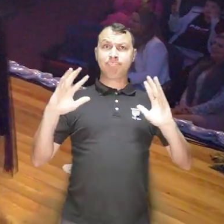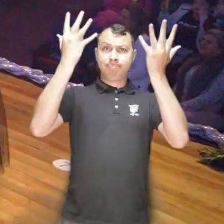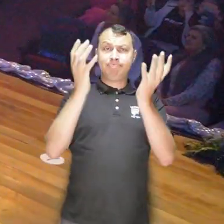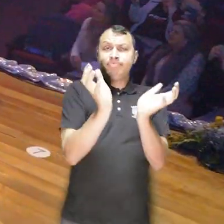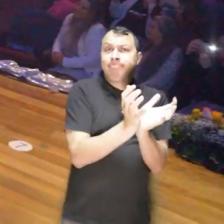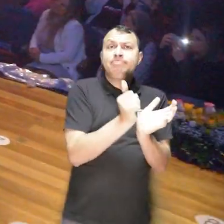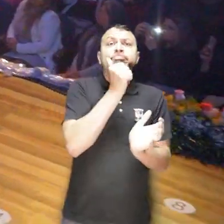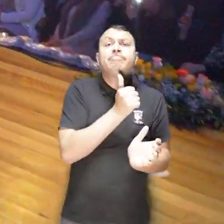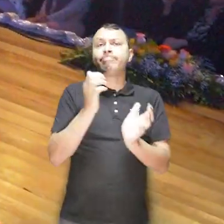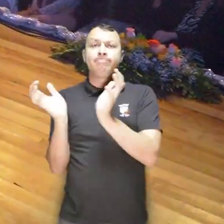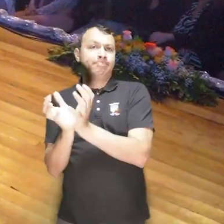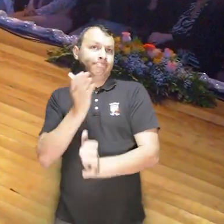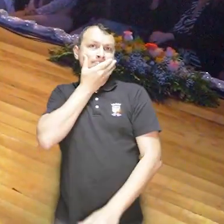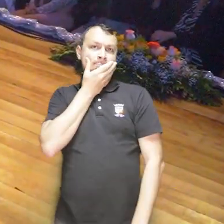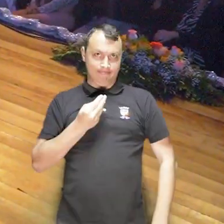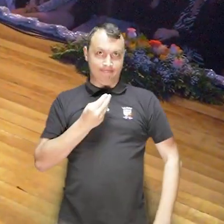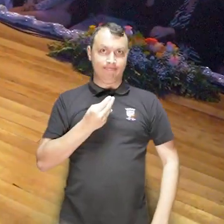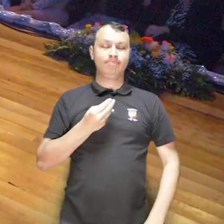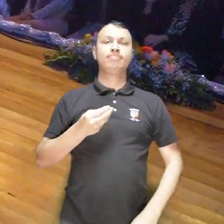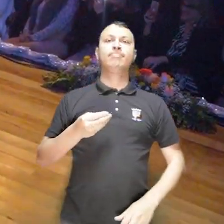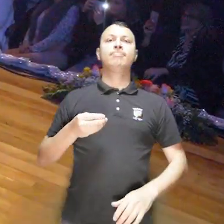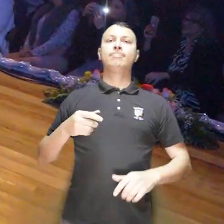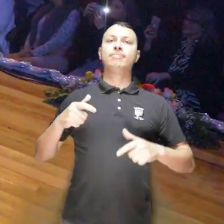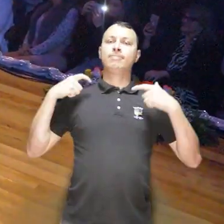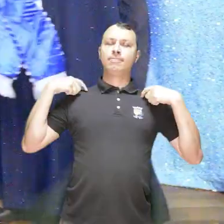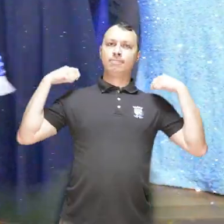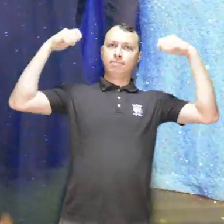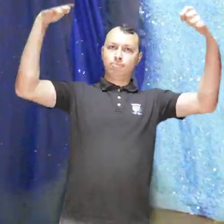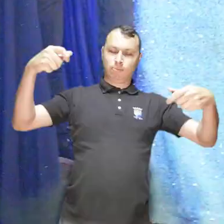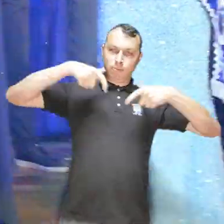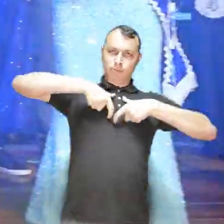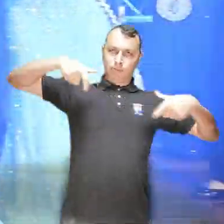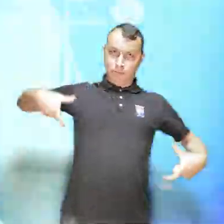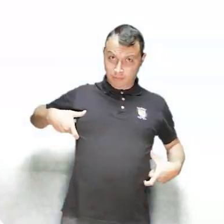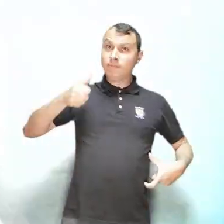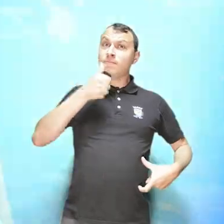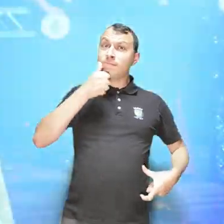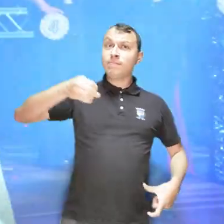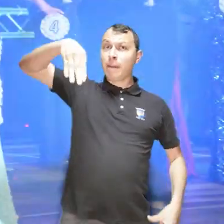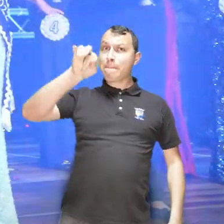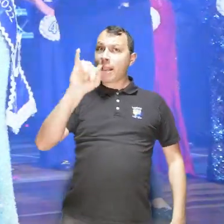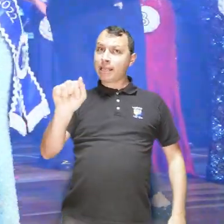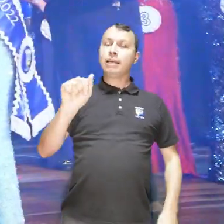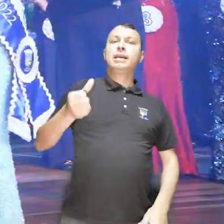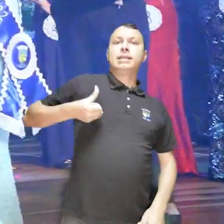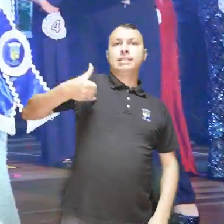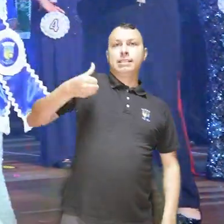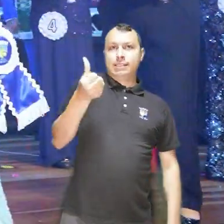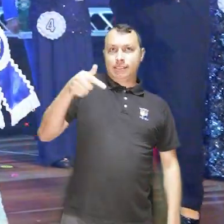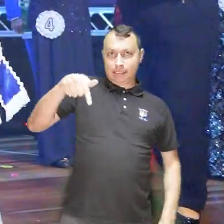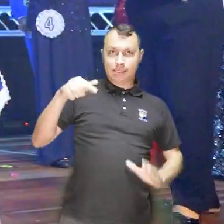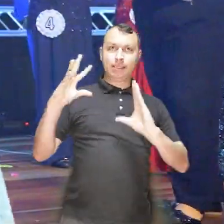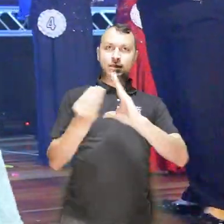do evento, dividido entre as categorias masculina e feminina. Foram coroados Miss e Mister Maria José Silva, de